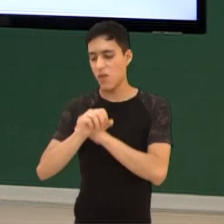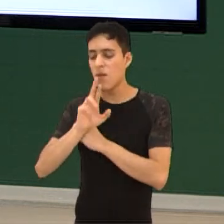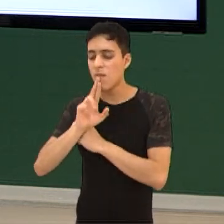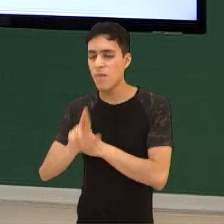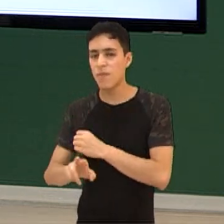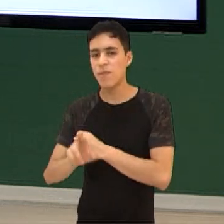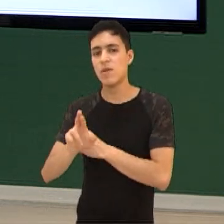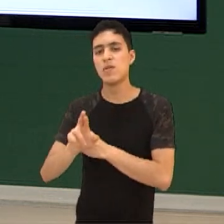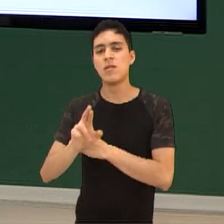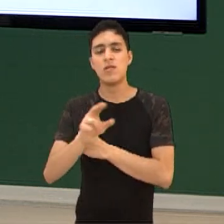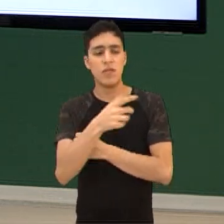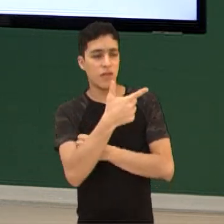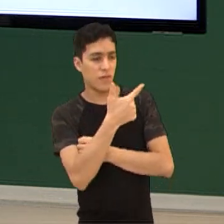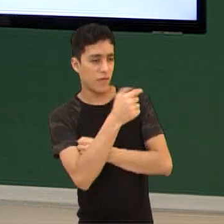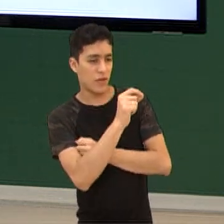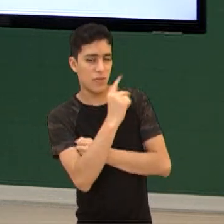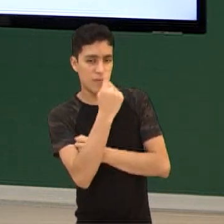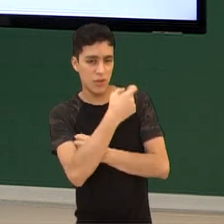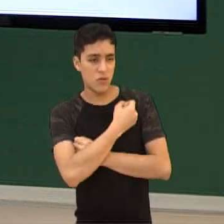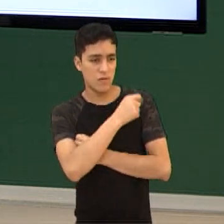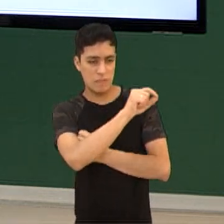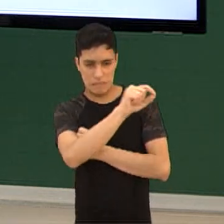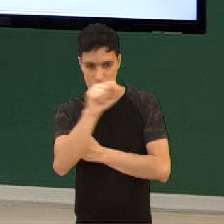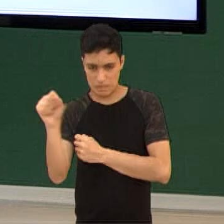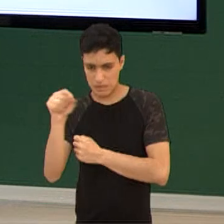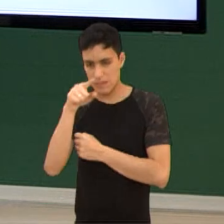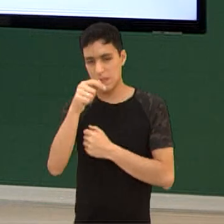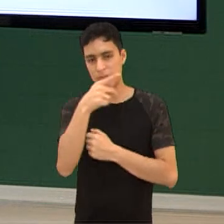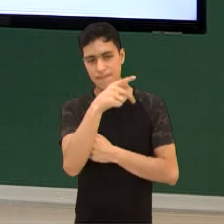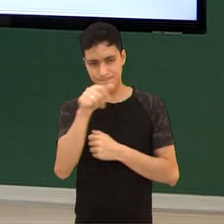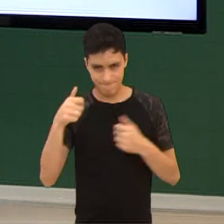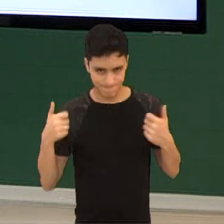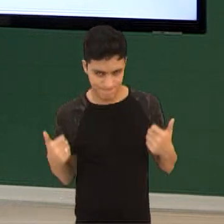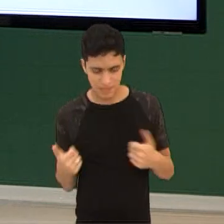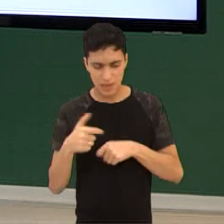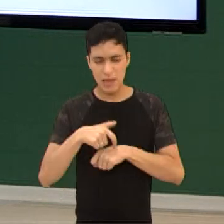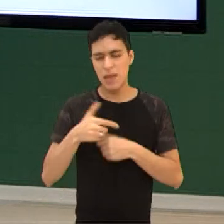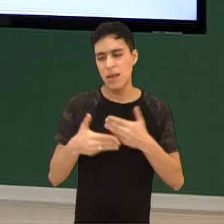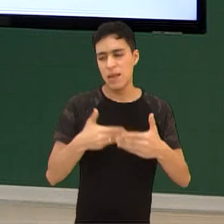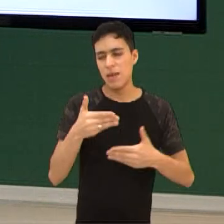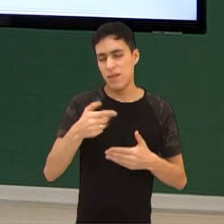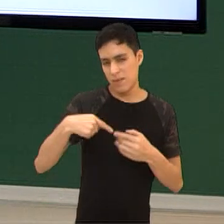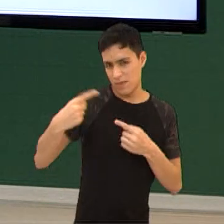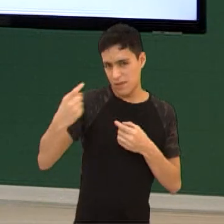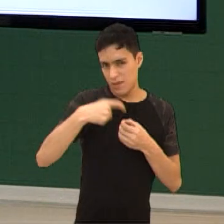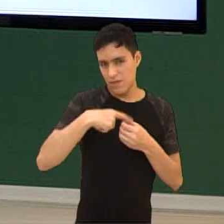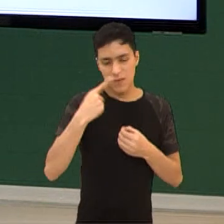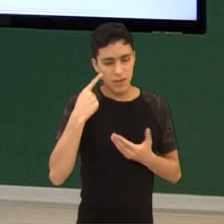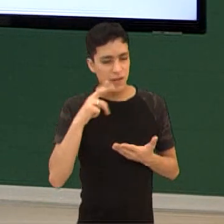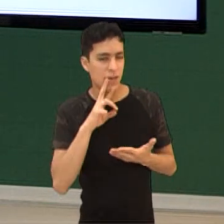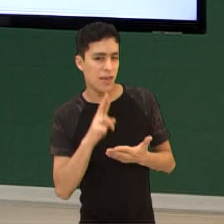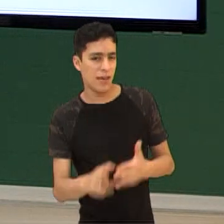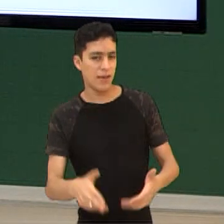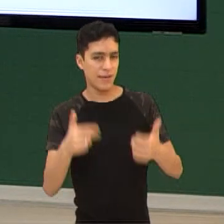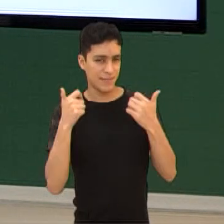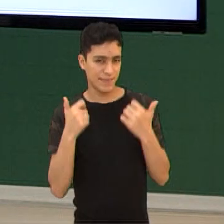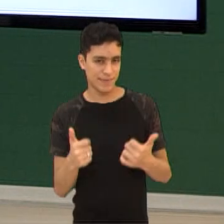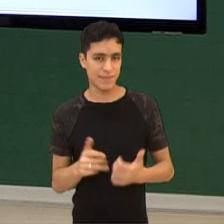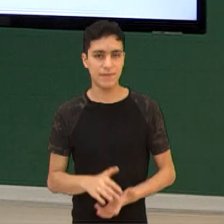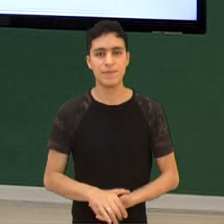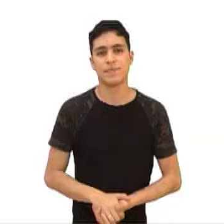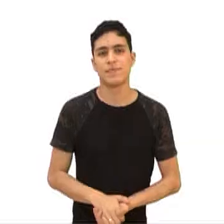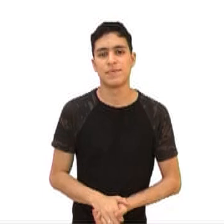dos 20 primeiros termos dessa progressão aritmética. Você tem uns minutinhos e a gente volta com a solução aqui na tela.